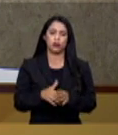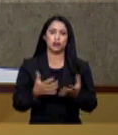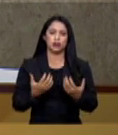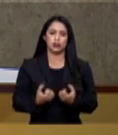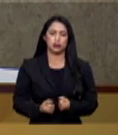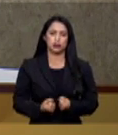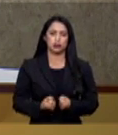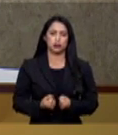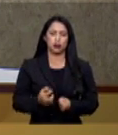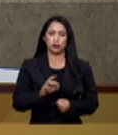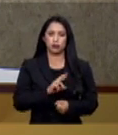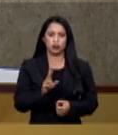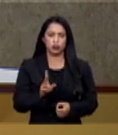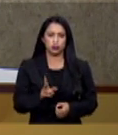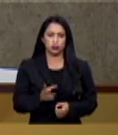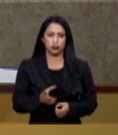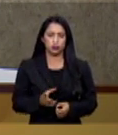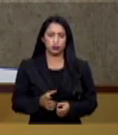Improcedência?